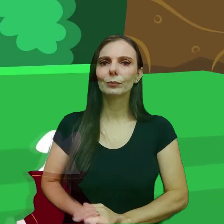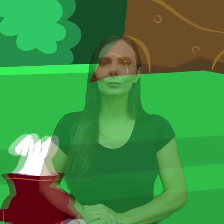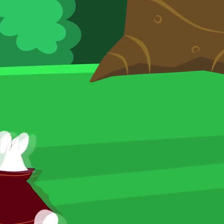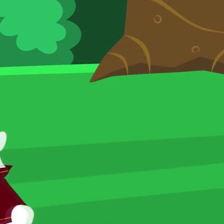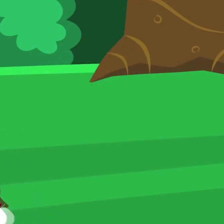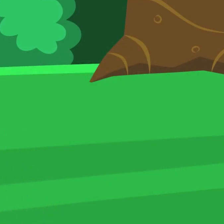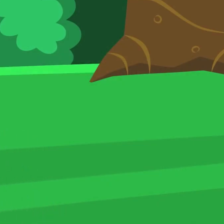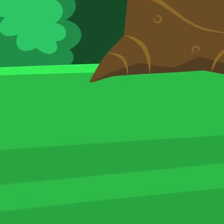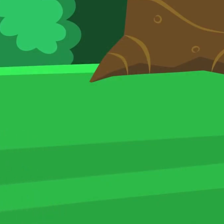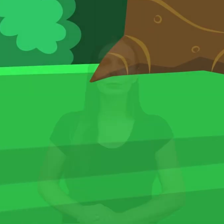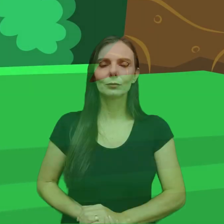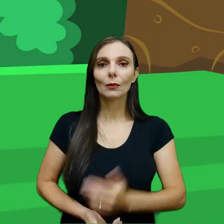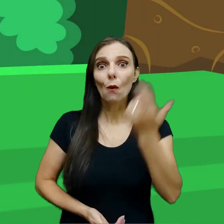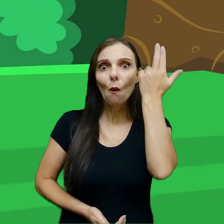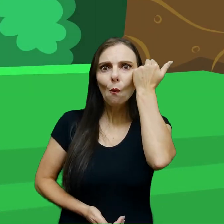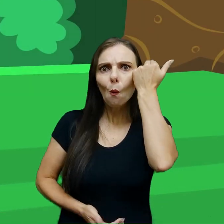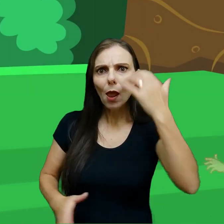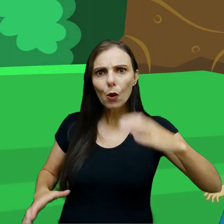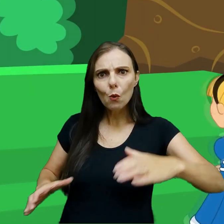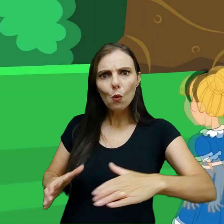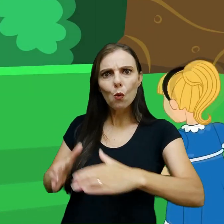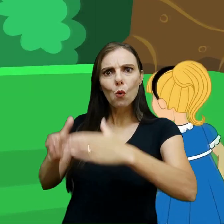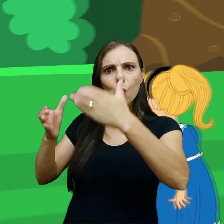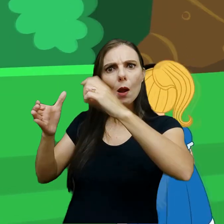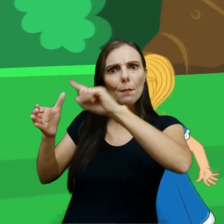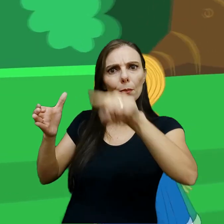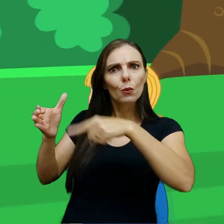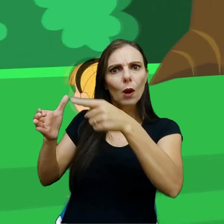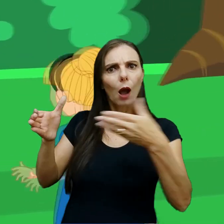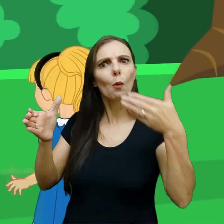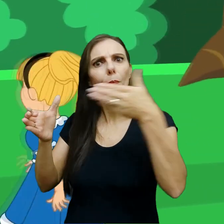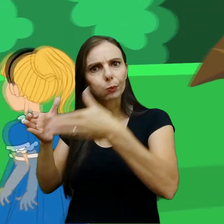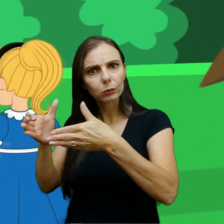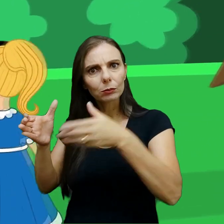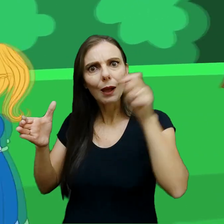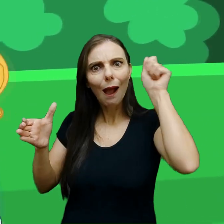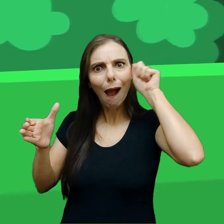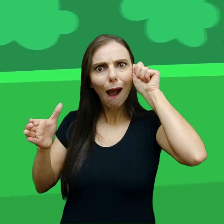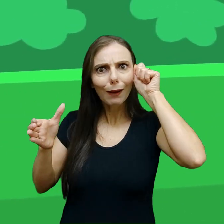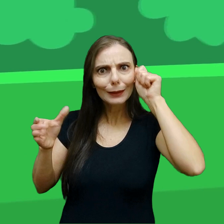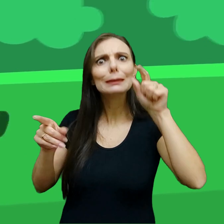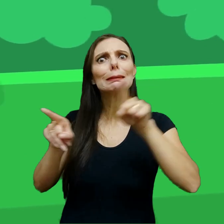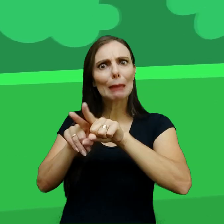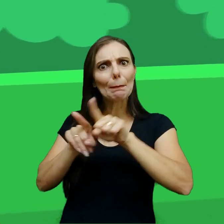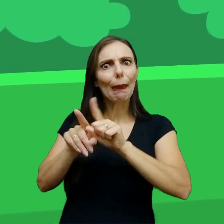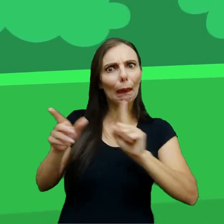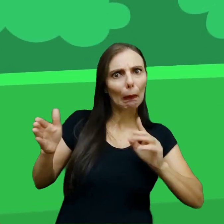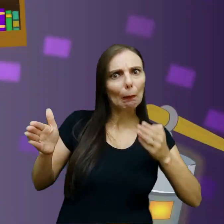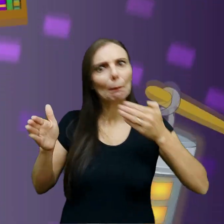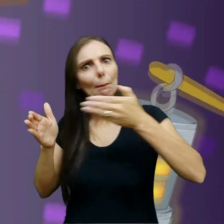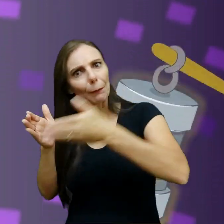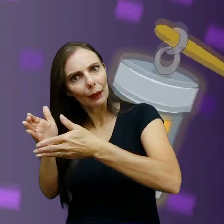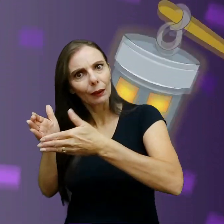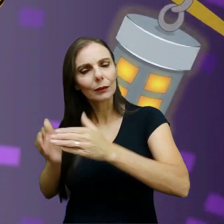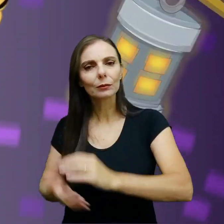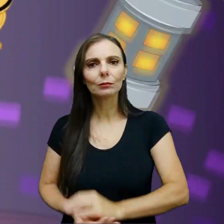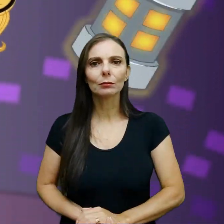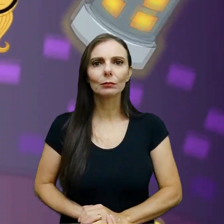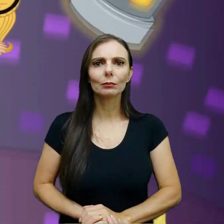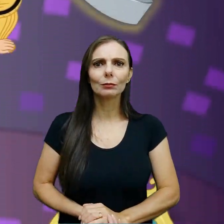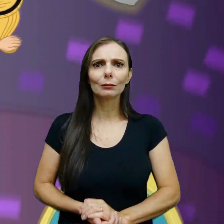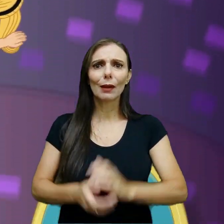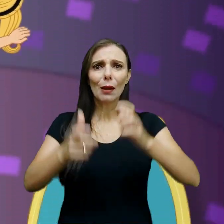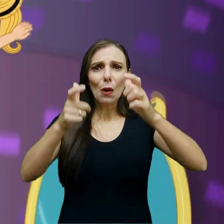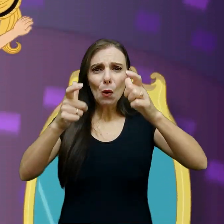do coelho. O coelho entrou em um buraco no tronco de uma árvore e Alice o seguiu e entrou também. De repente,